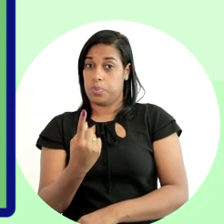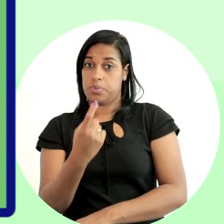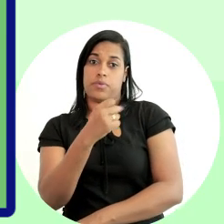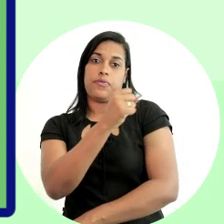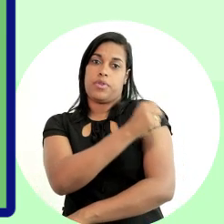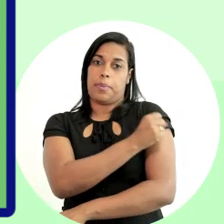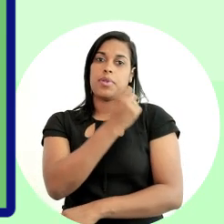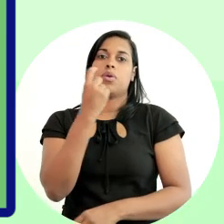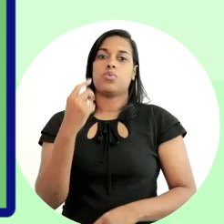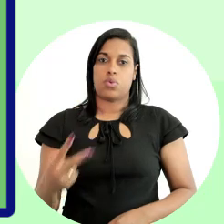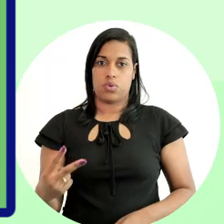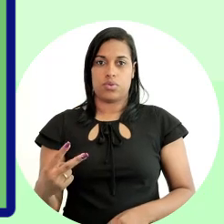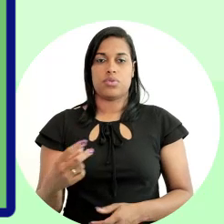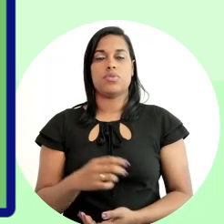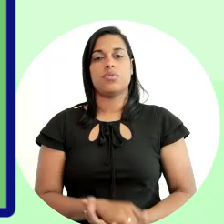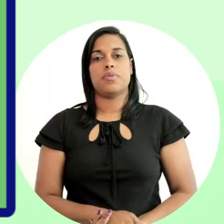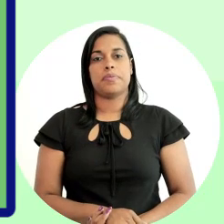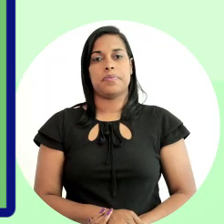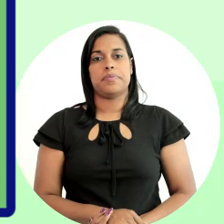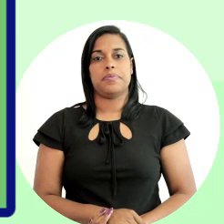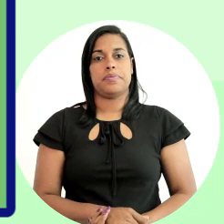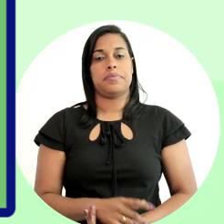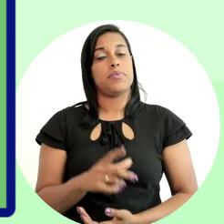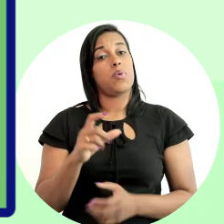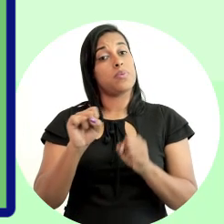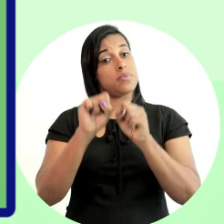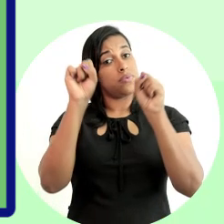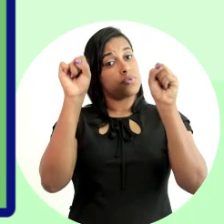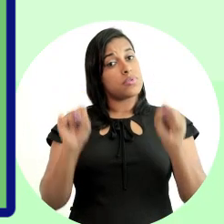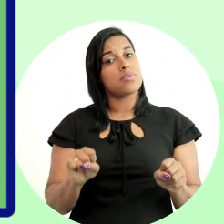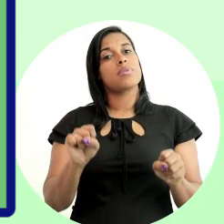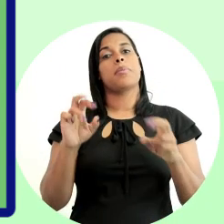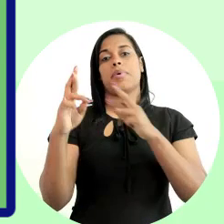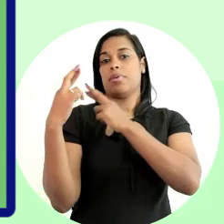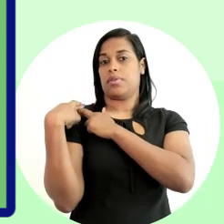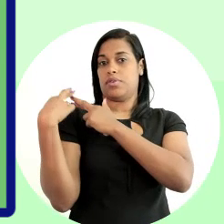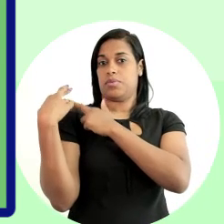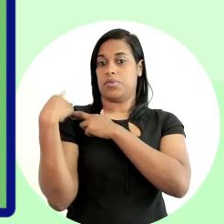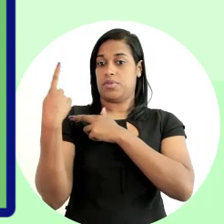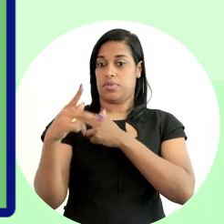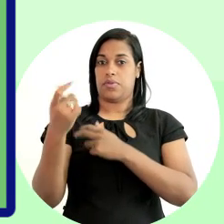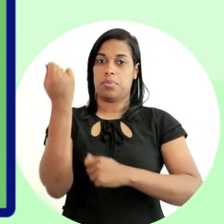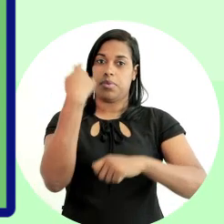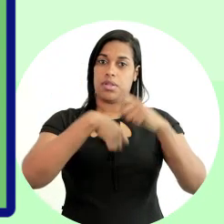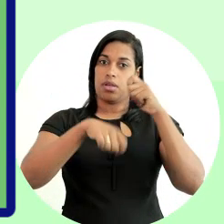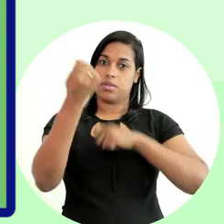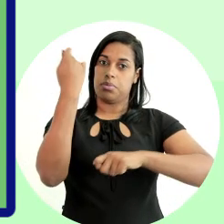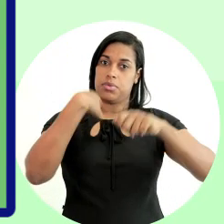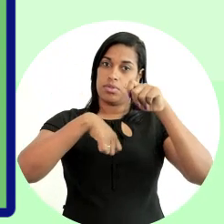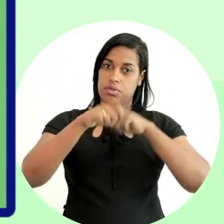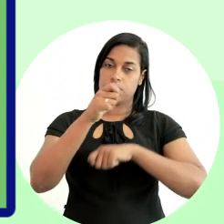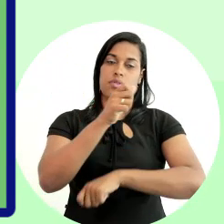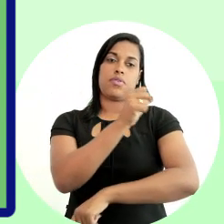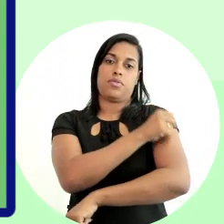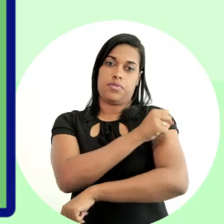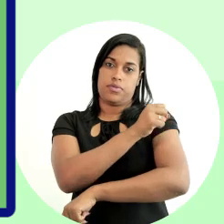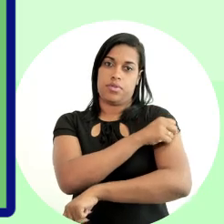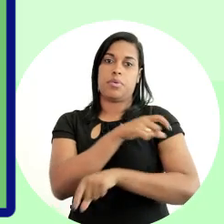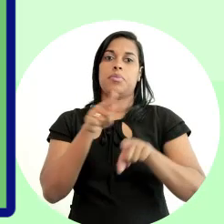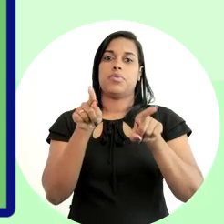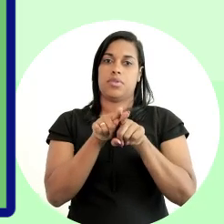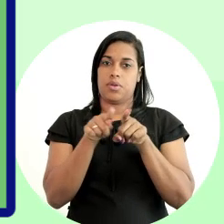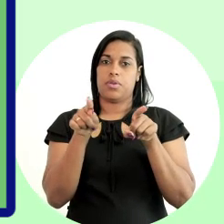e o ensino fundamental 2. O sistema que é responsável por administrar o ensino